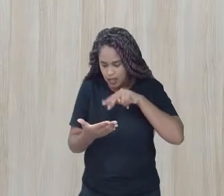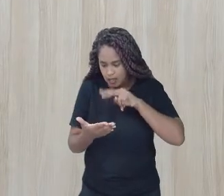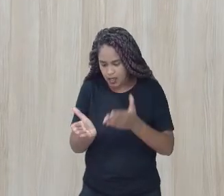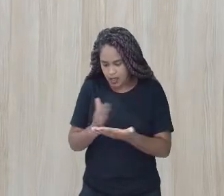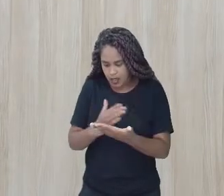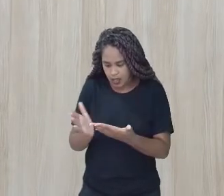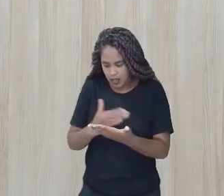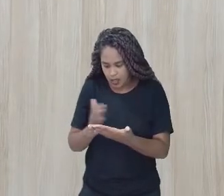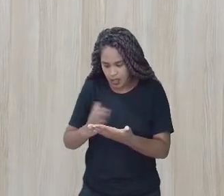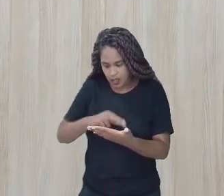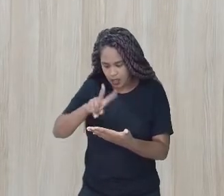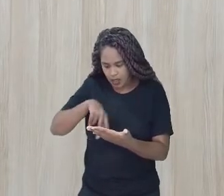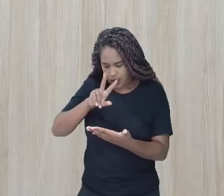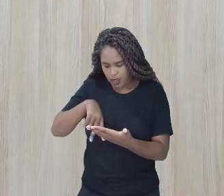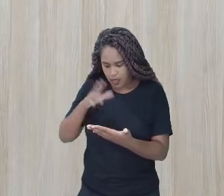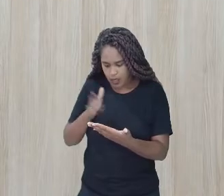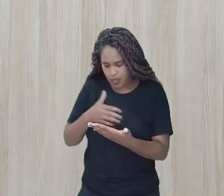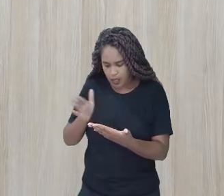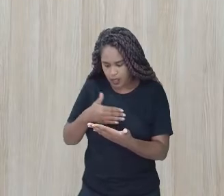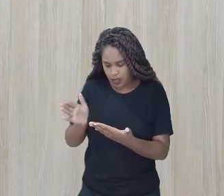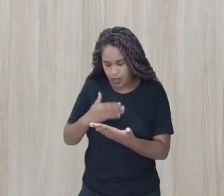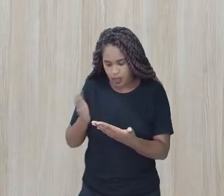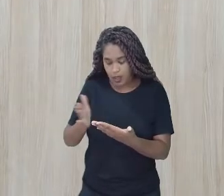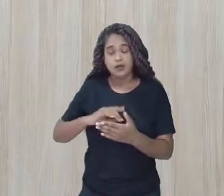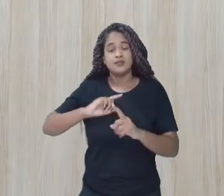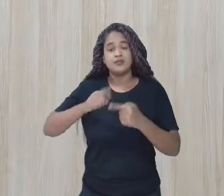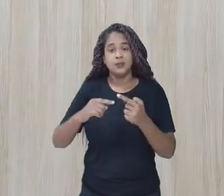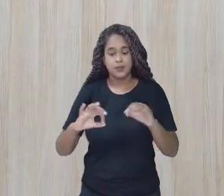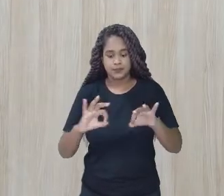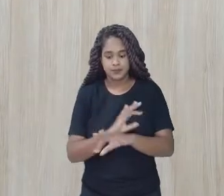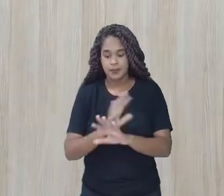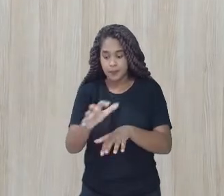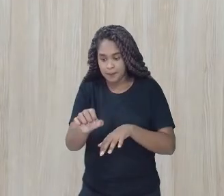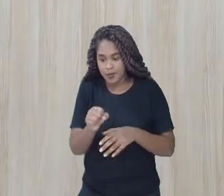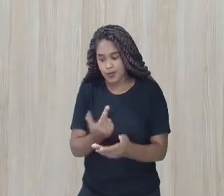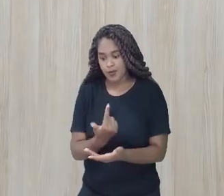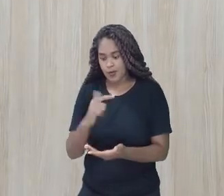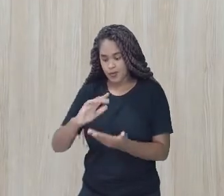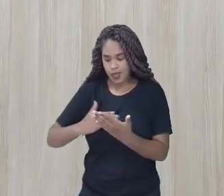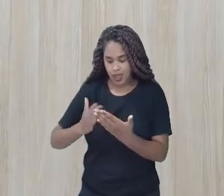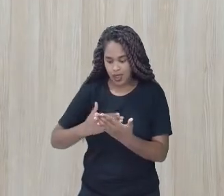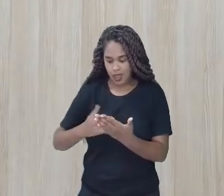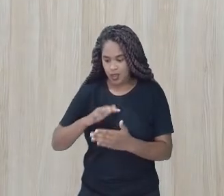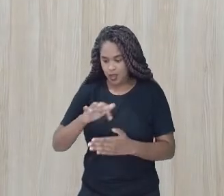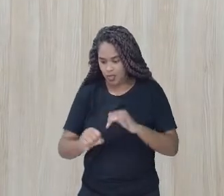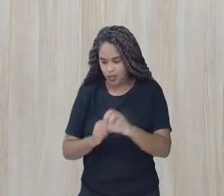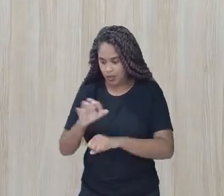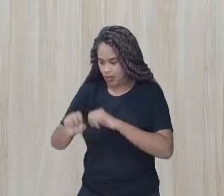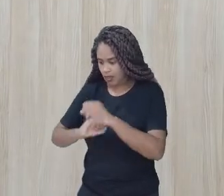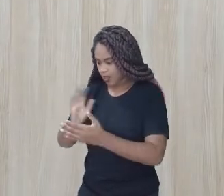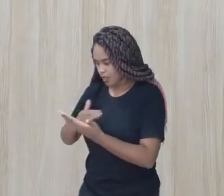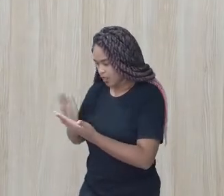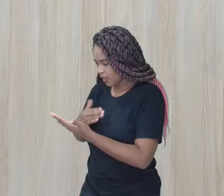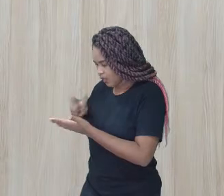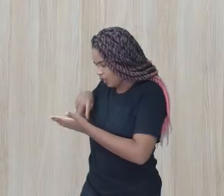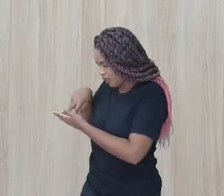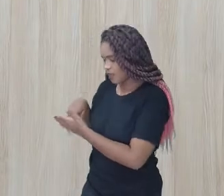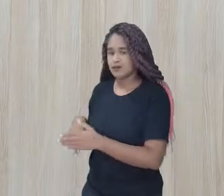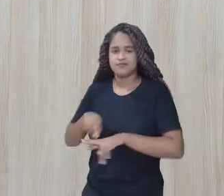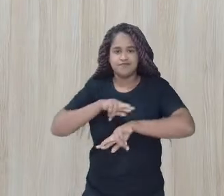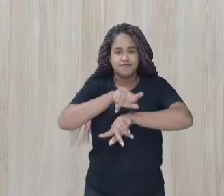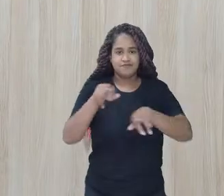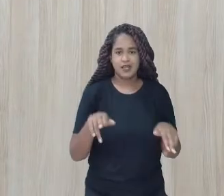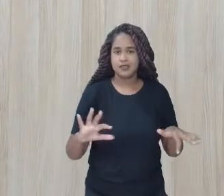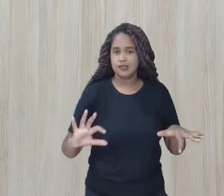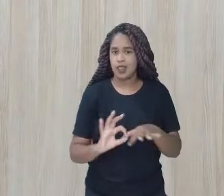A gente quer ler uma coisa atrás da outra, a gente já ingressou por outras narrativas, por outros romances, por fanfics, etc. e tal.